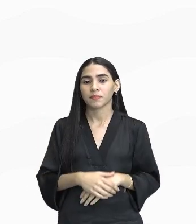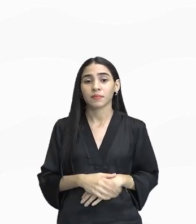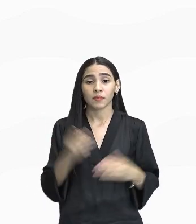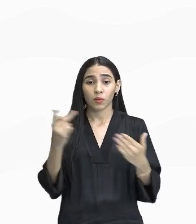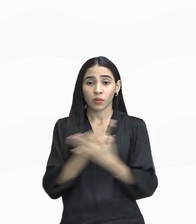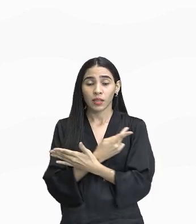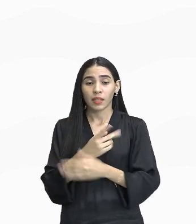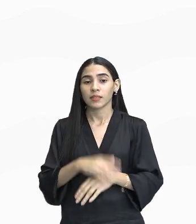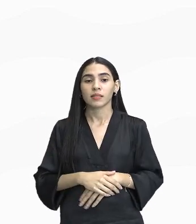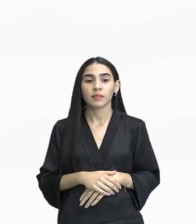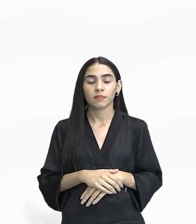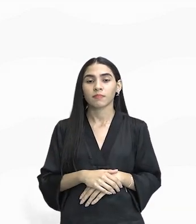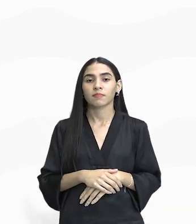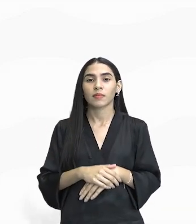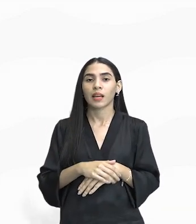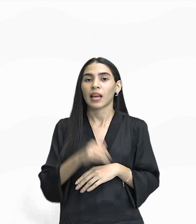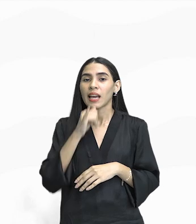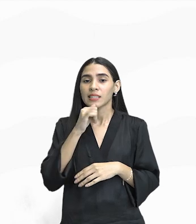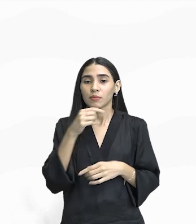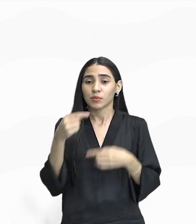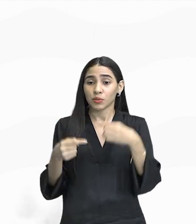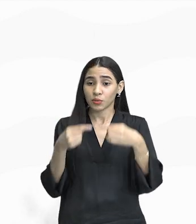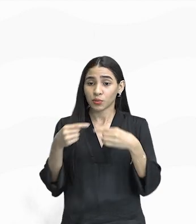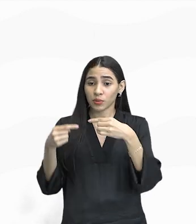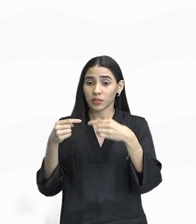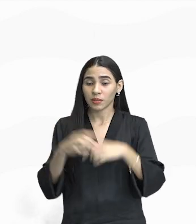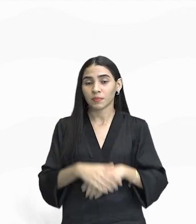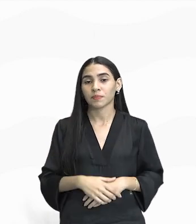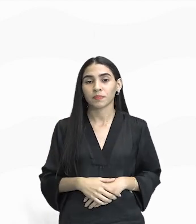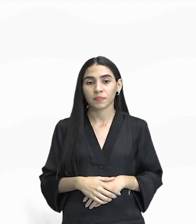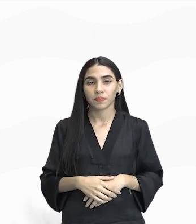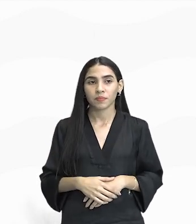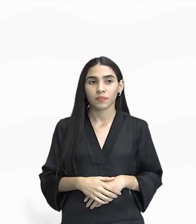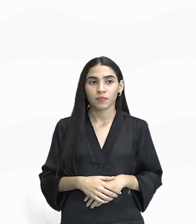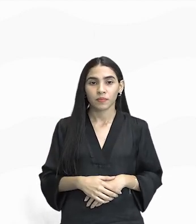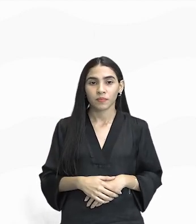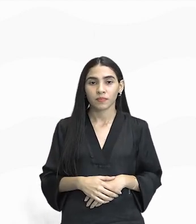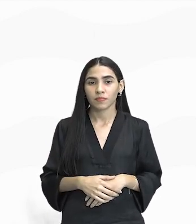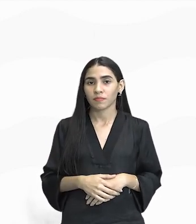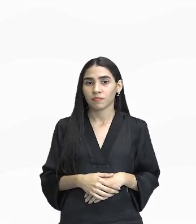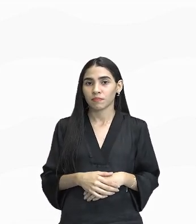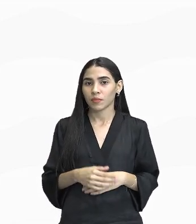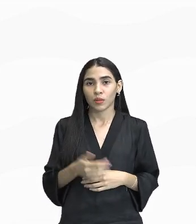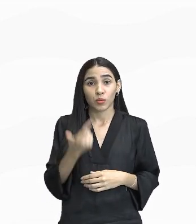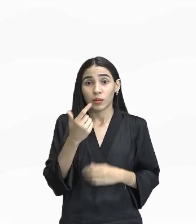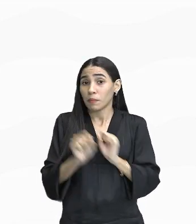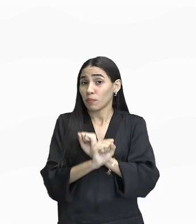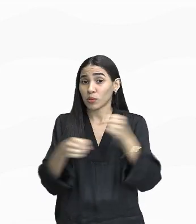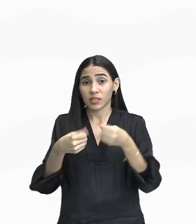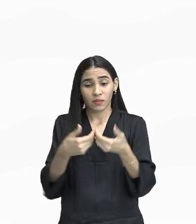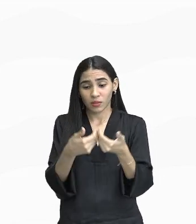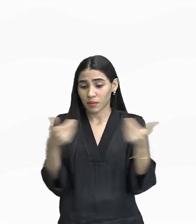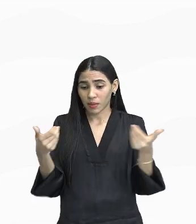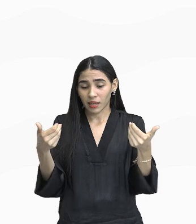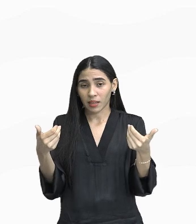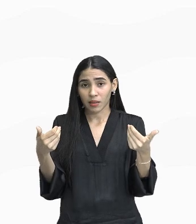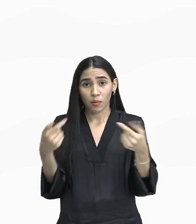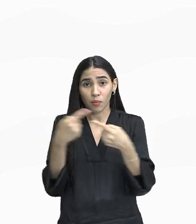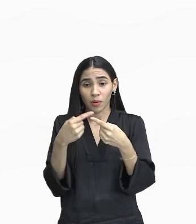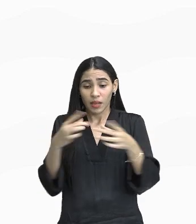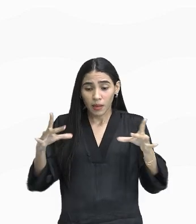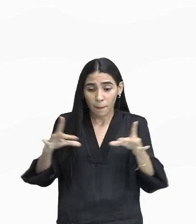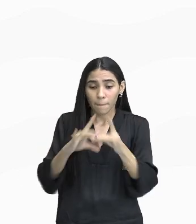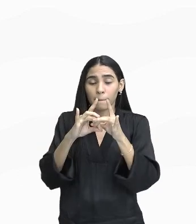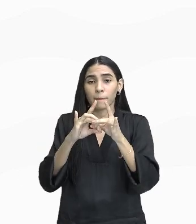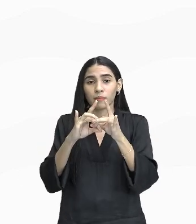de forma articulada. Perfeito, então? Entendi. Então, não dá para separar esses dois mecanismos. Não dá para separar, eles estão juntos, a